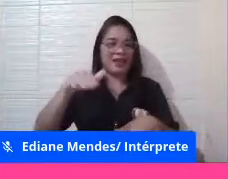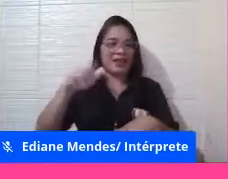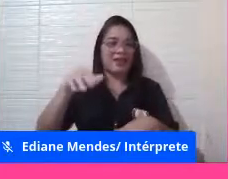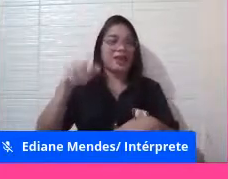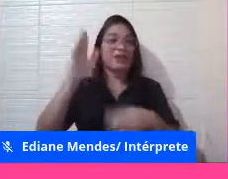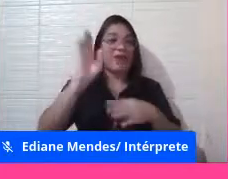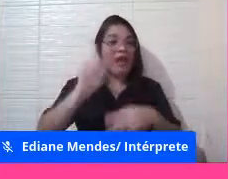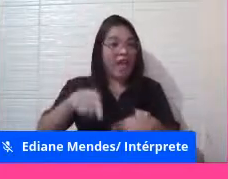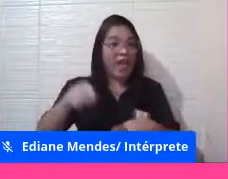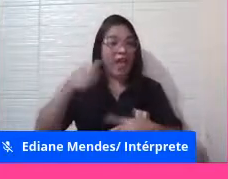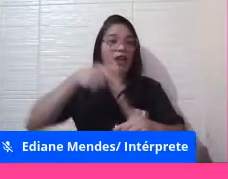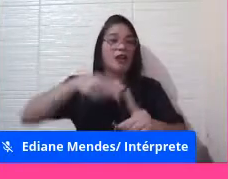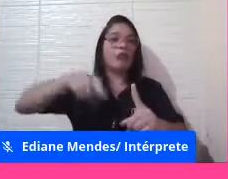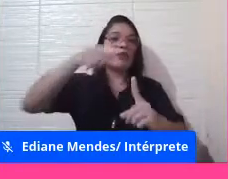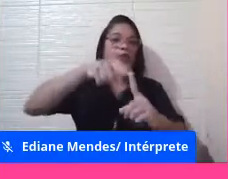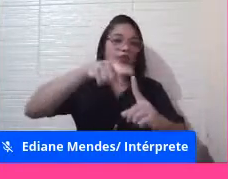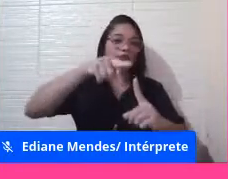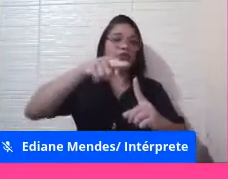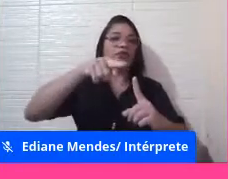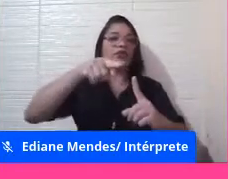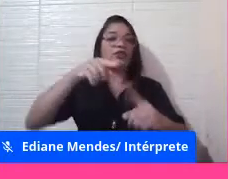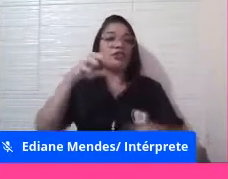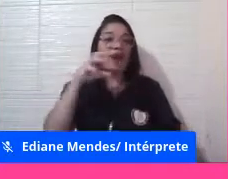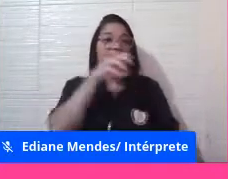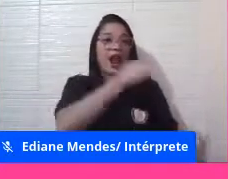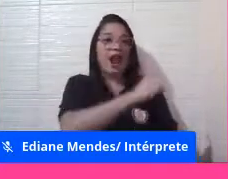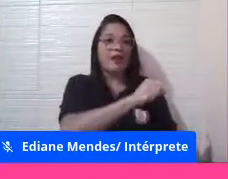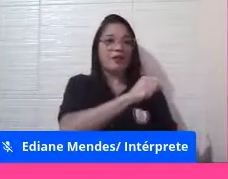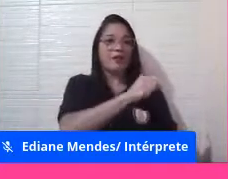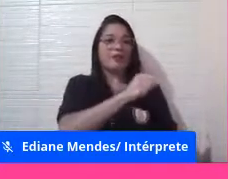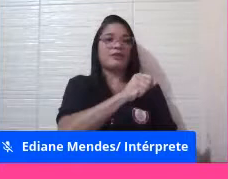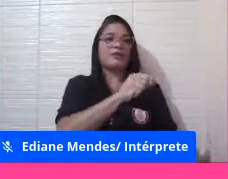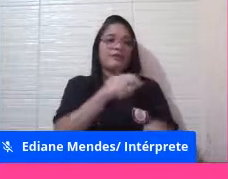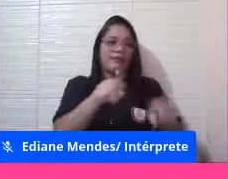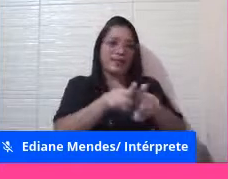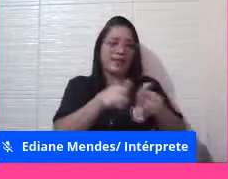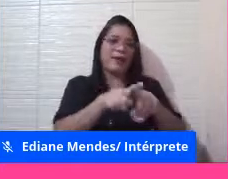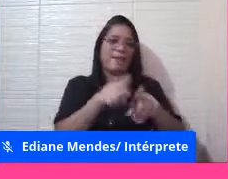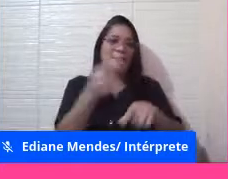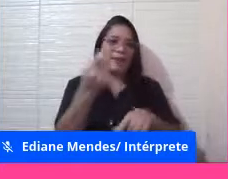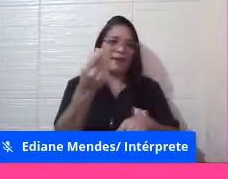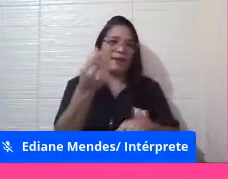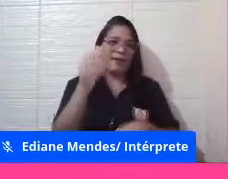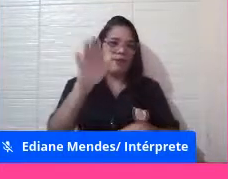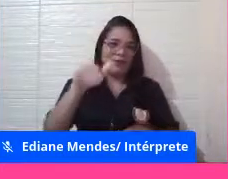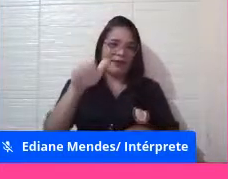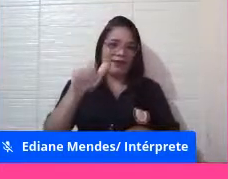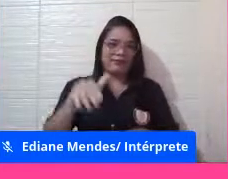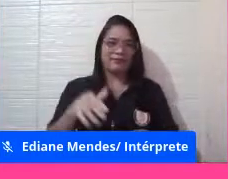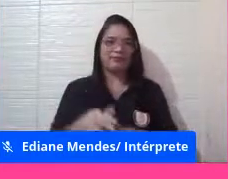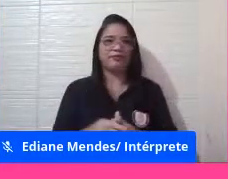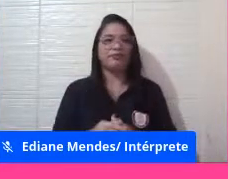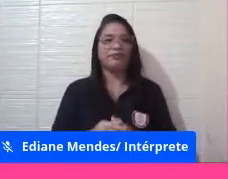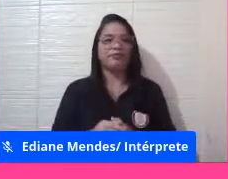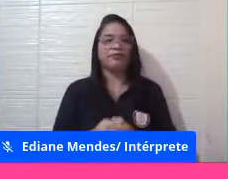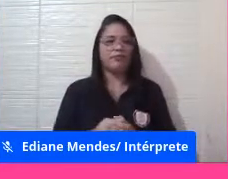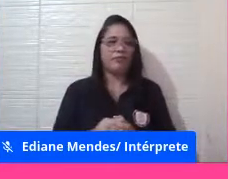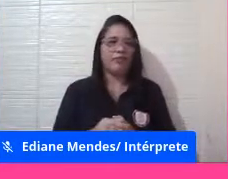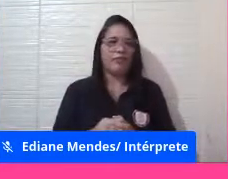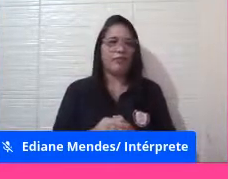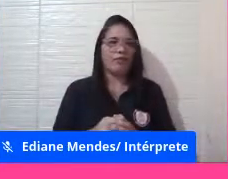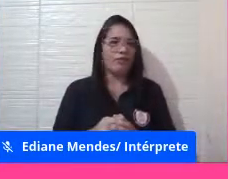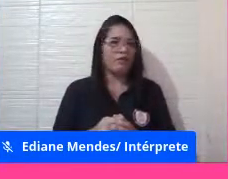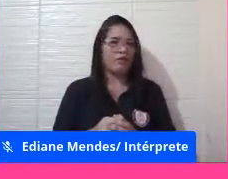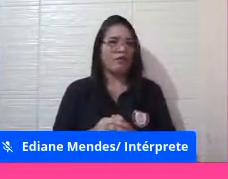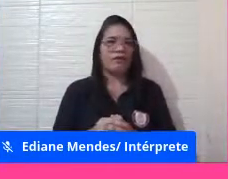tu criar protótipos, criar coisas de forma rápida e barata. Essa peça daqui, eu tirei uma foto, pronto, eu